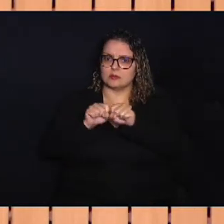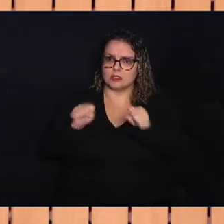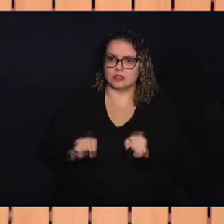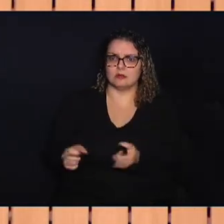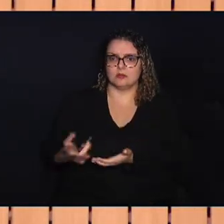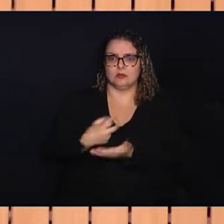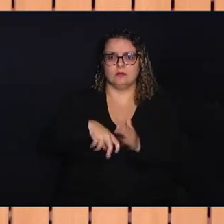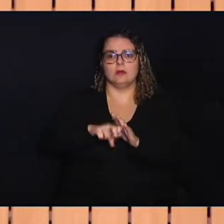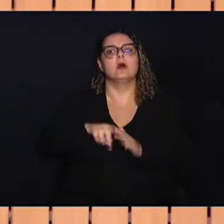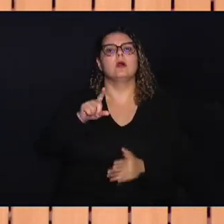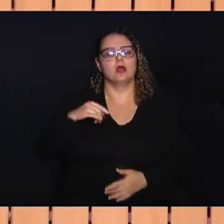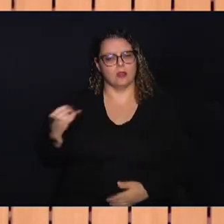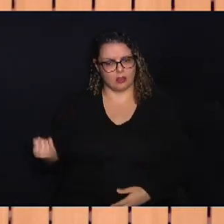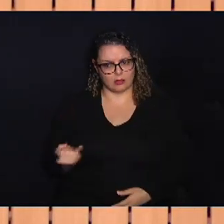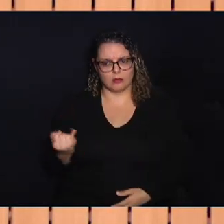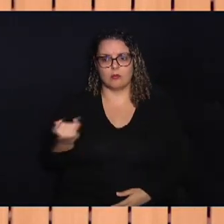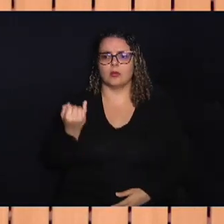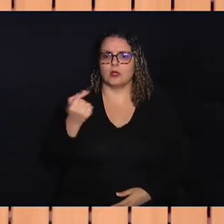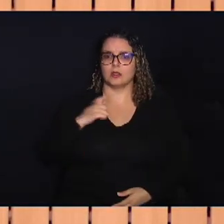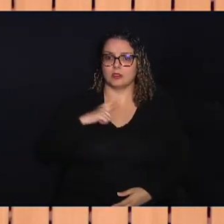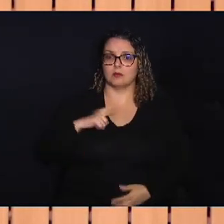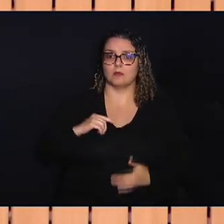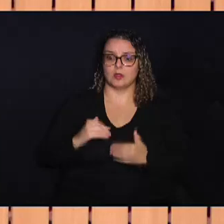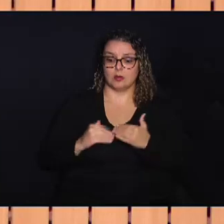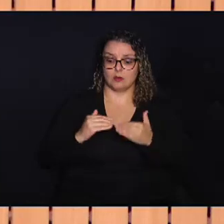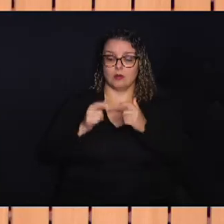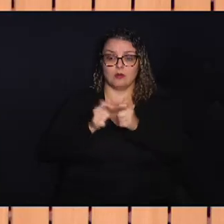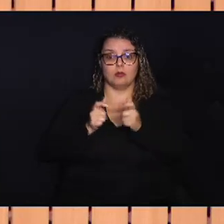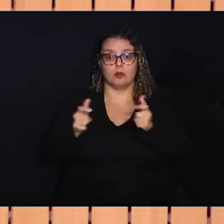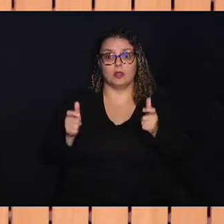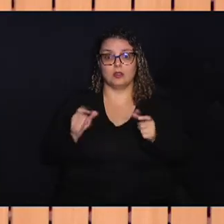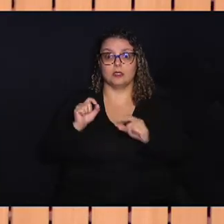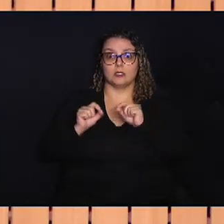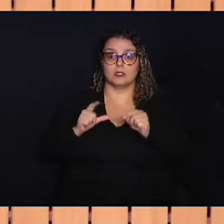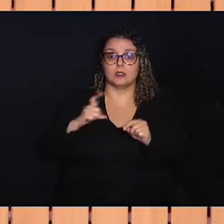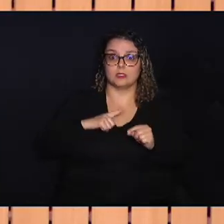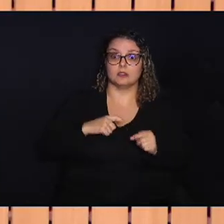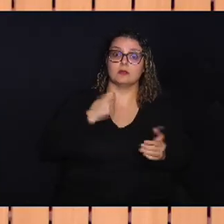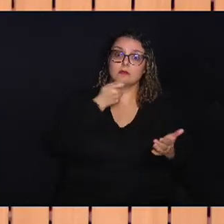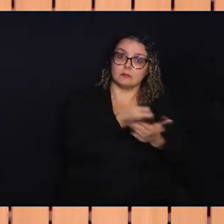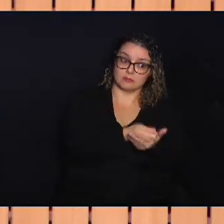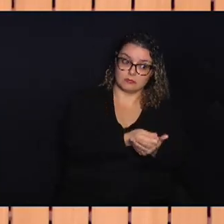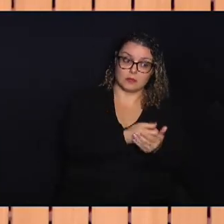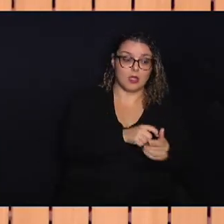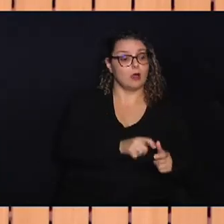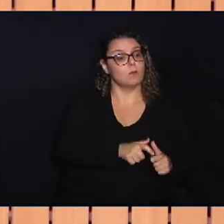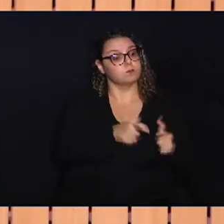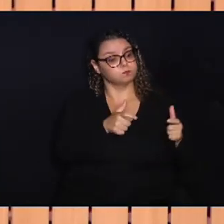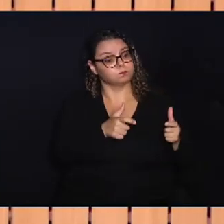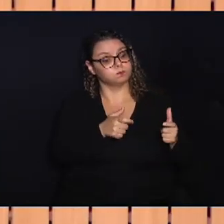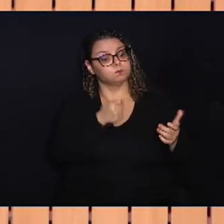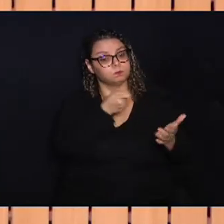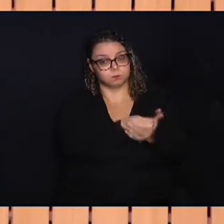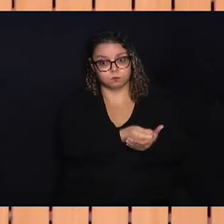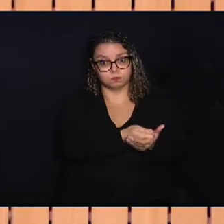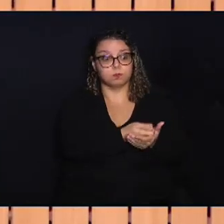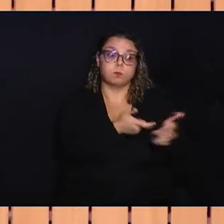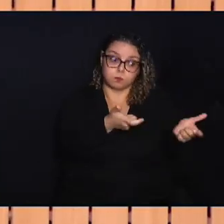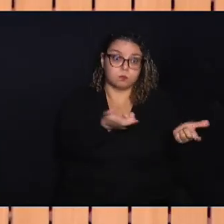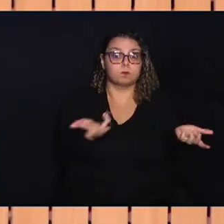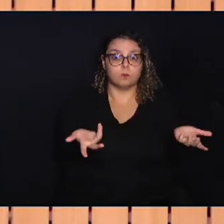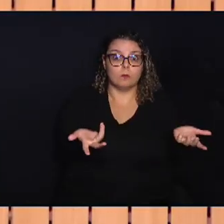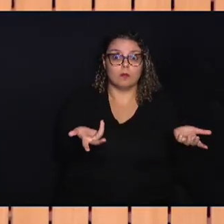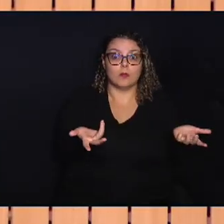É fundamental que a gente tenha uma progressividade. Quem tem mais, paga mais. Até porque a gente sabe que o poder econômico no